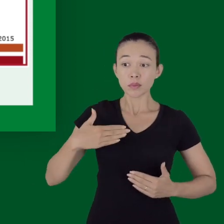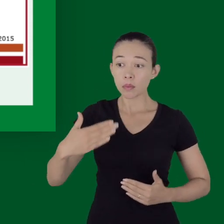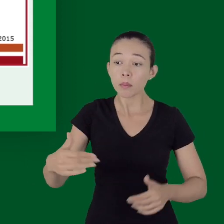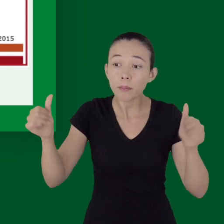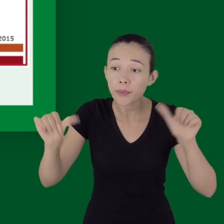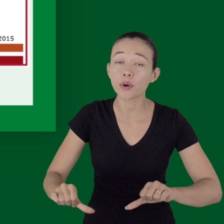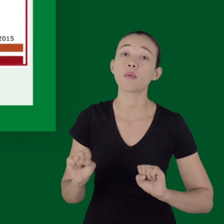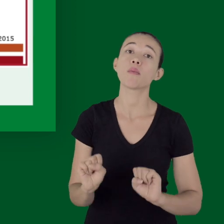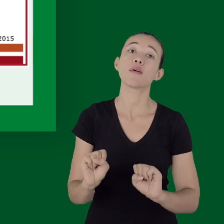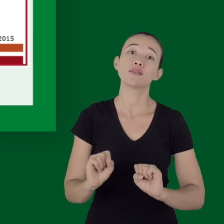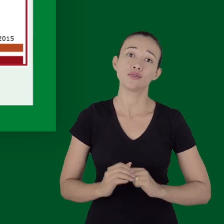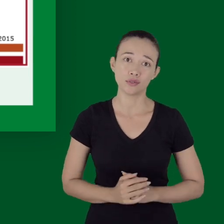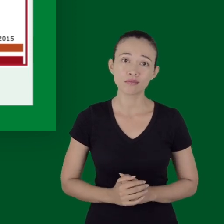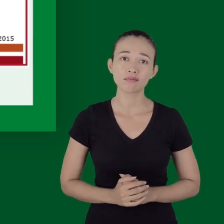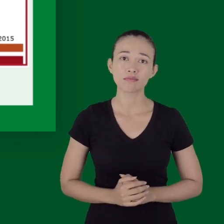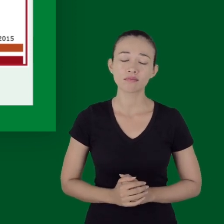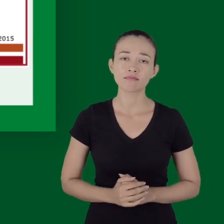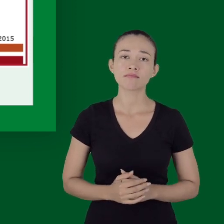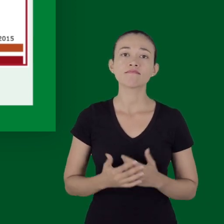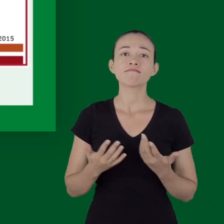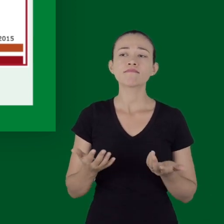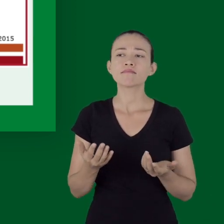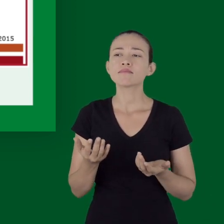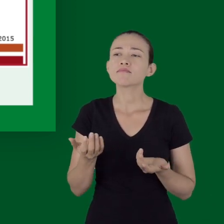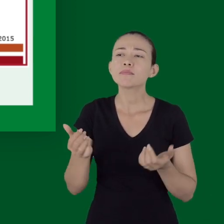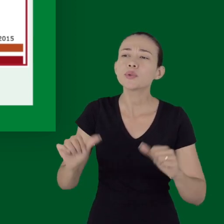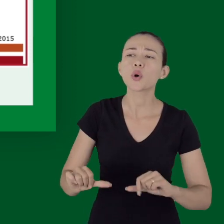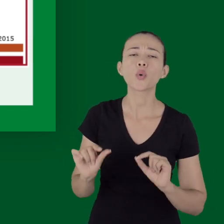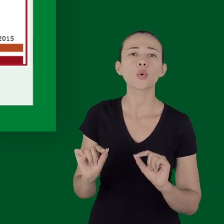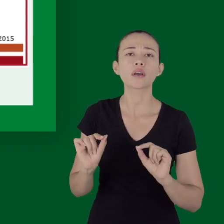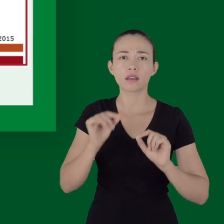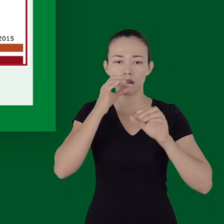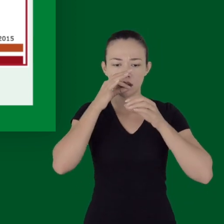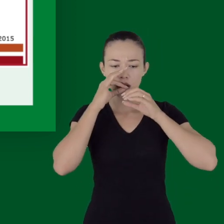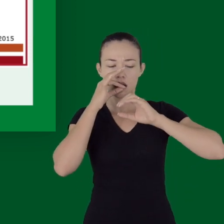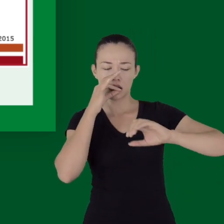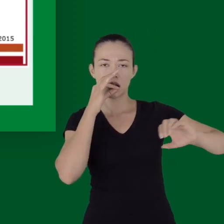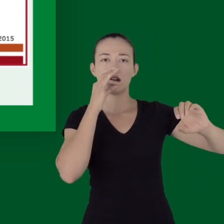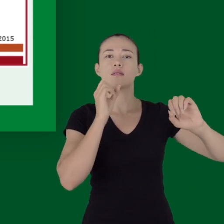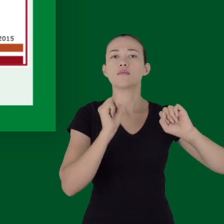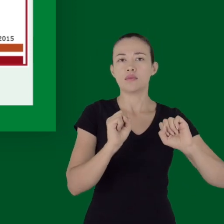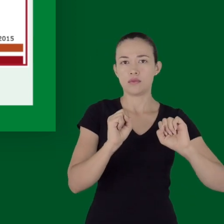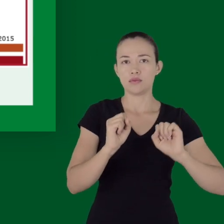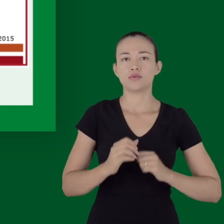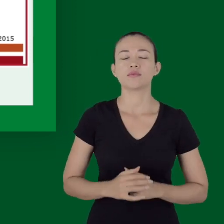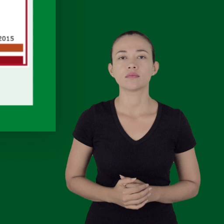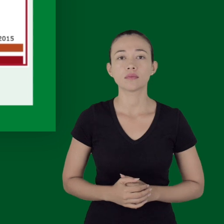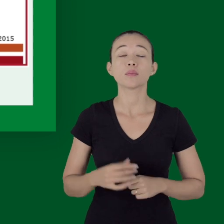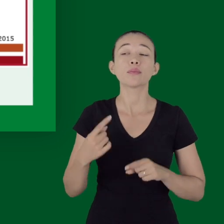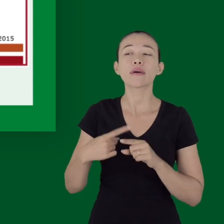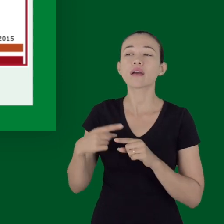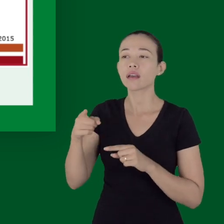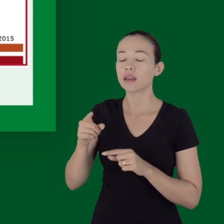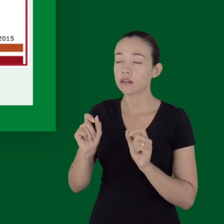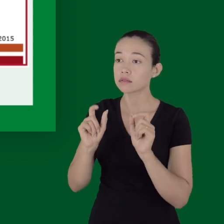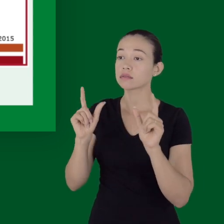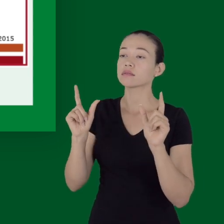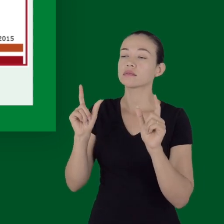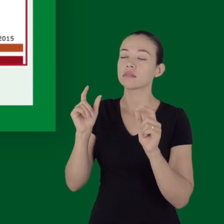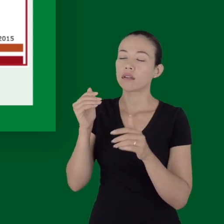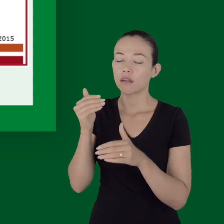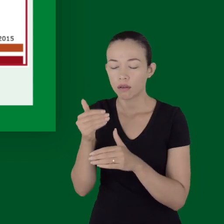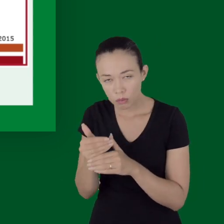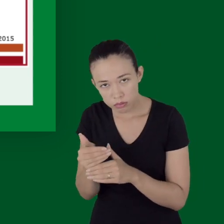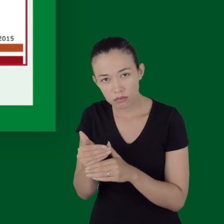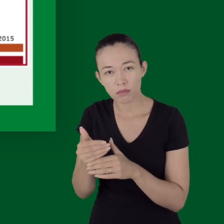tanto quando a gente for fazer sedação no procedimento, o paciente pode rebaixar. Então, o material de